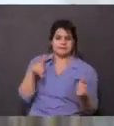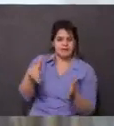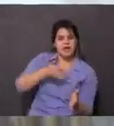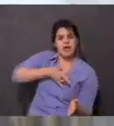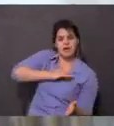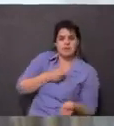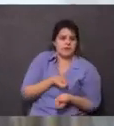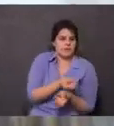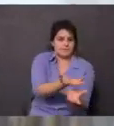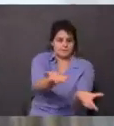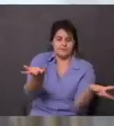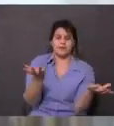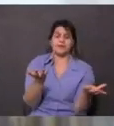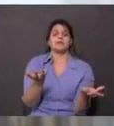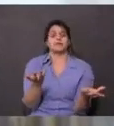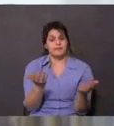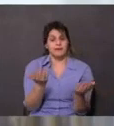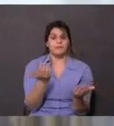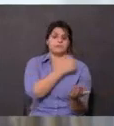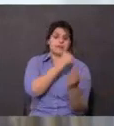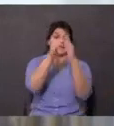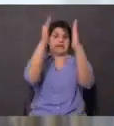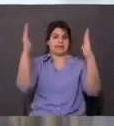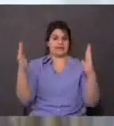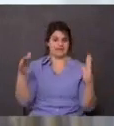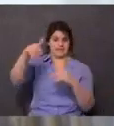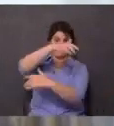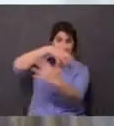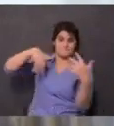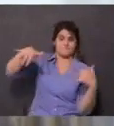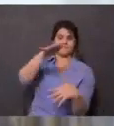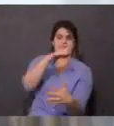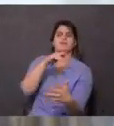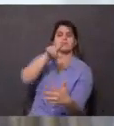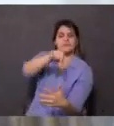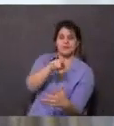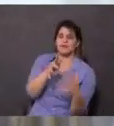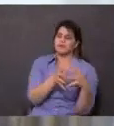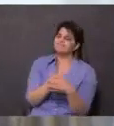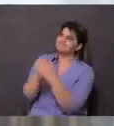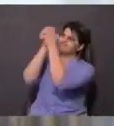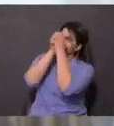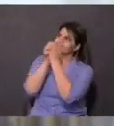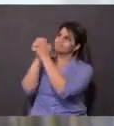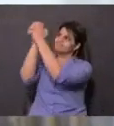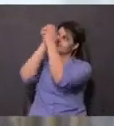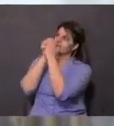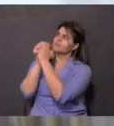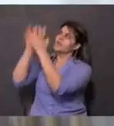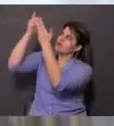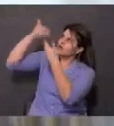Assim a entende também a Igreja, que lhe confia os seus caminhos de